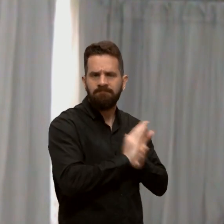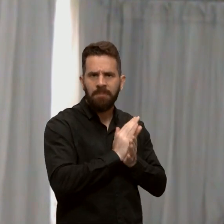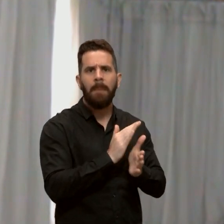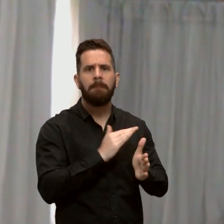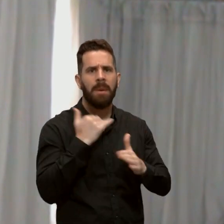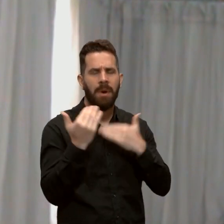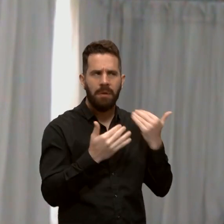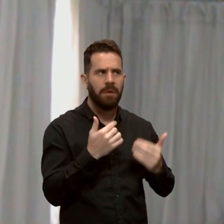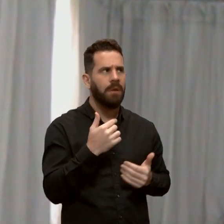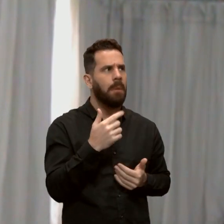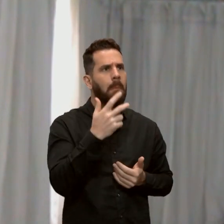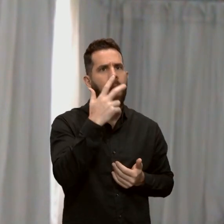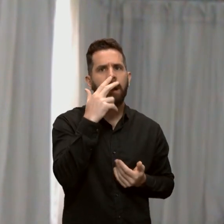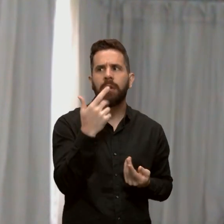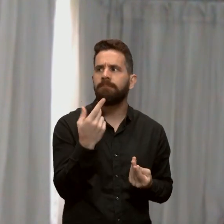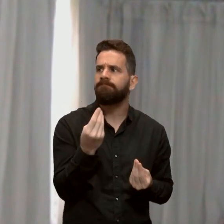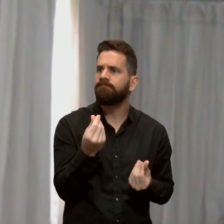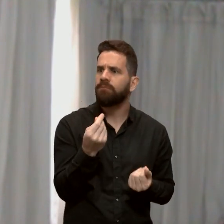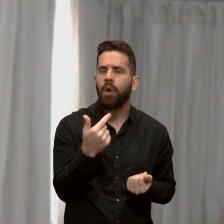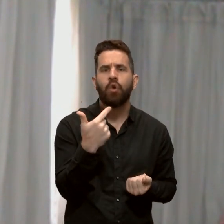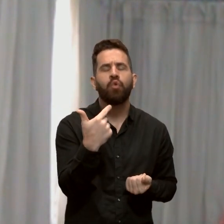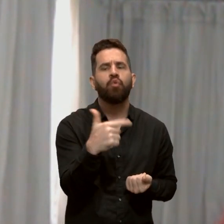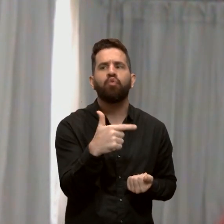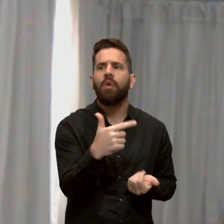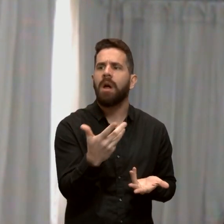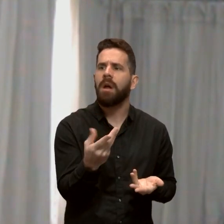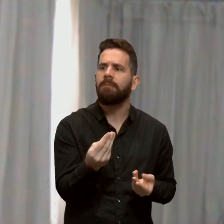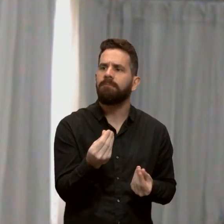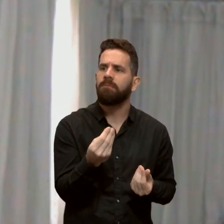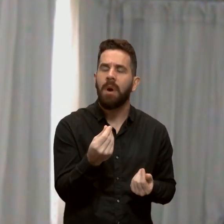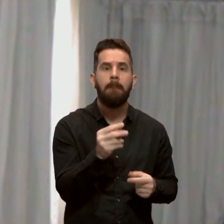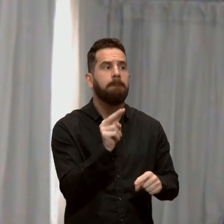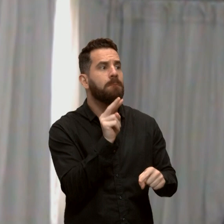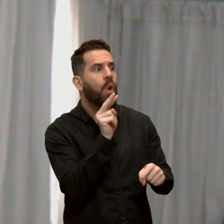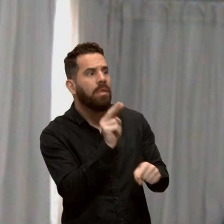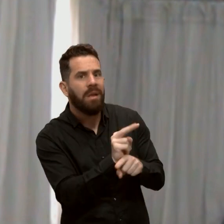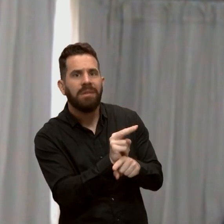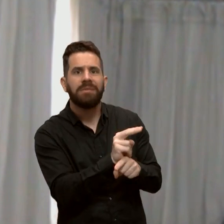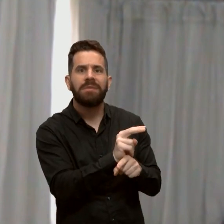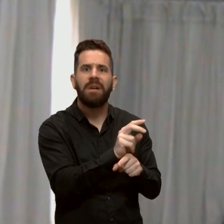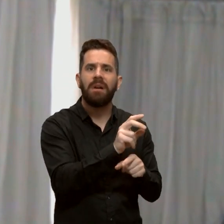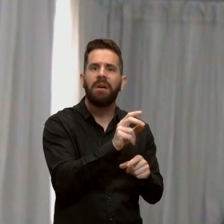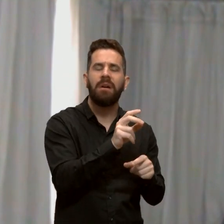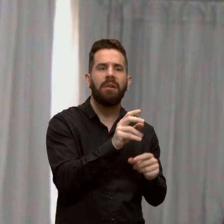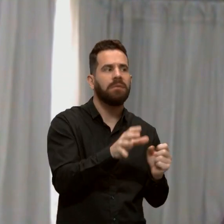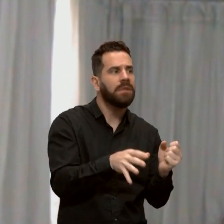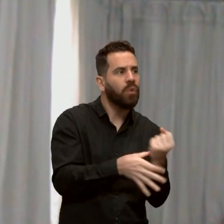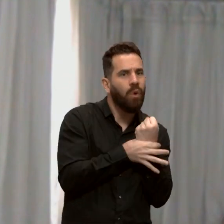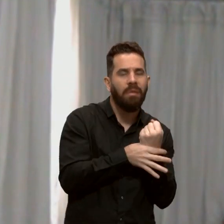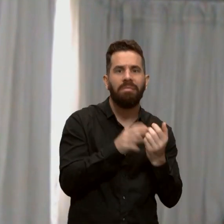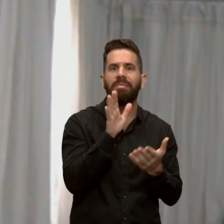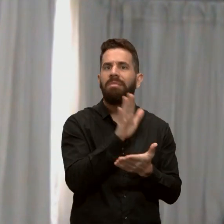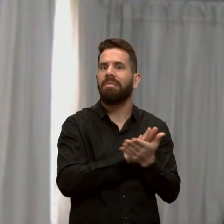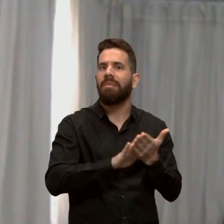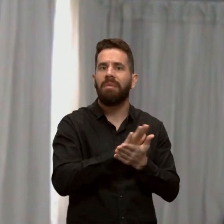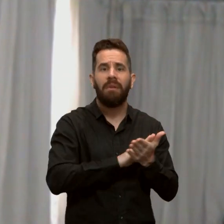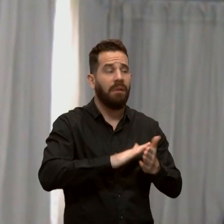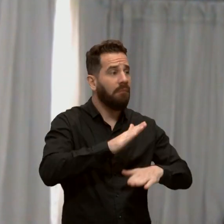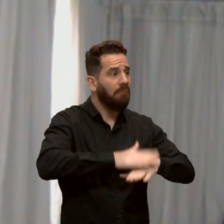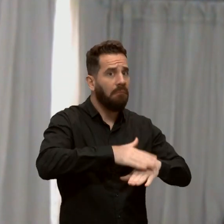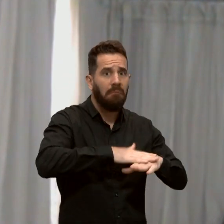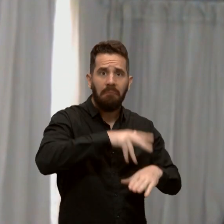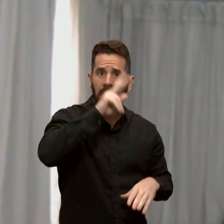como é que eu vou te falar? Eles não têm nenhuma proteção quase. Eles por eles. A gente não